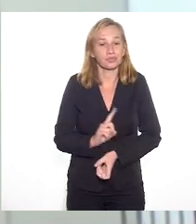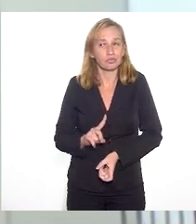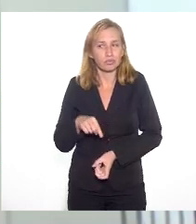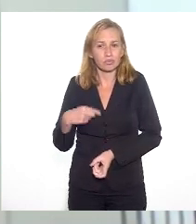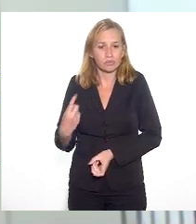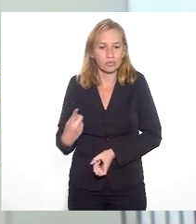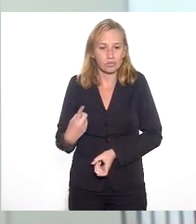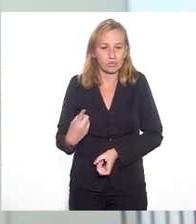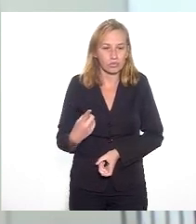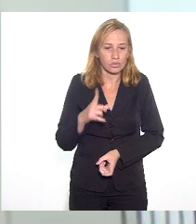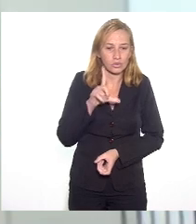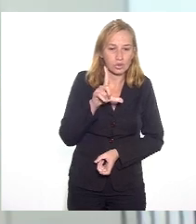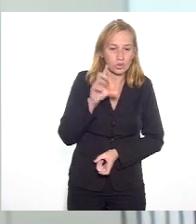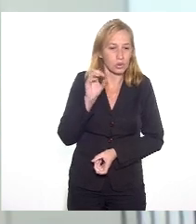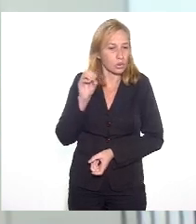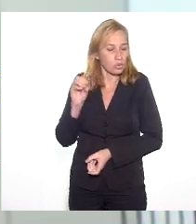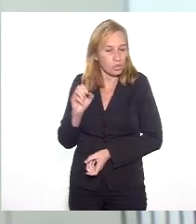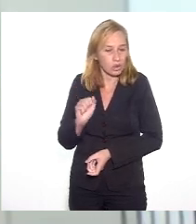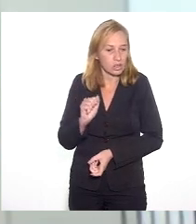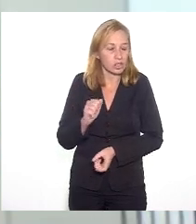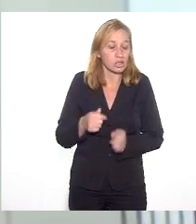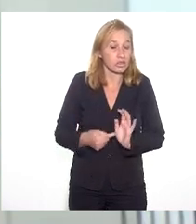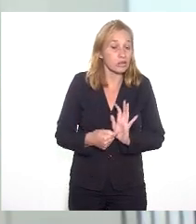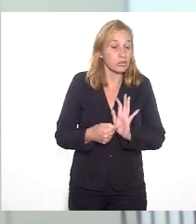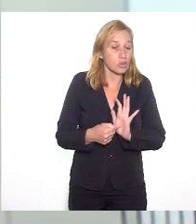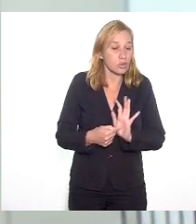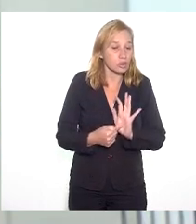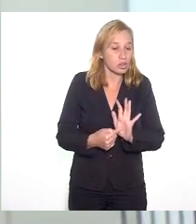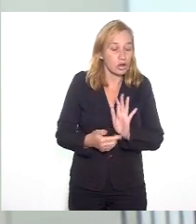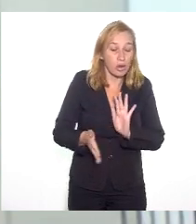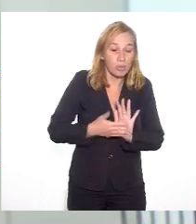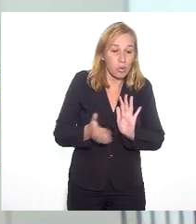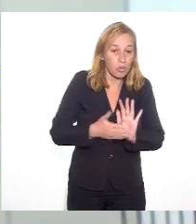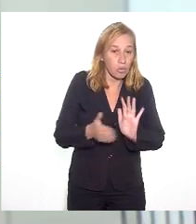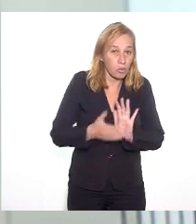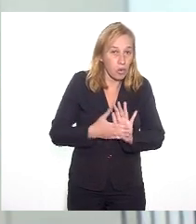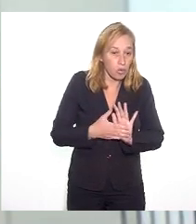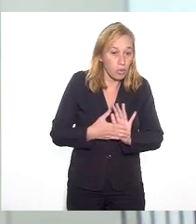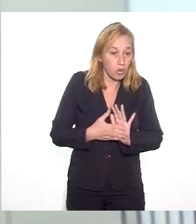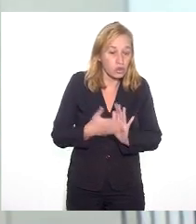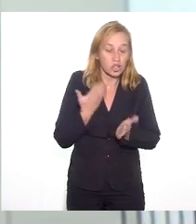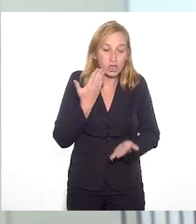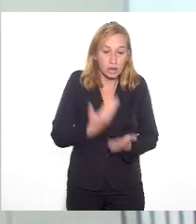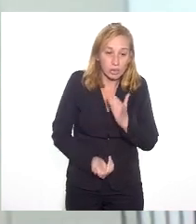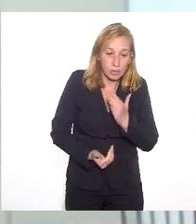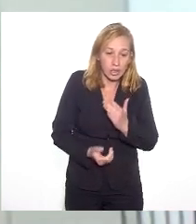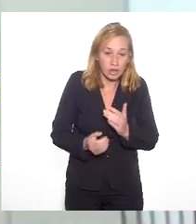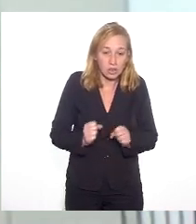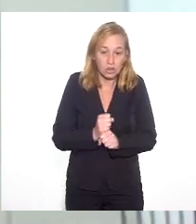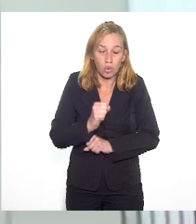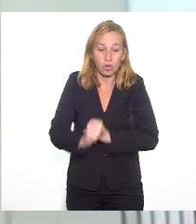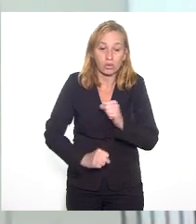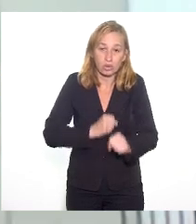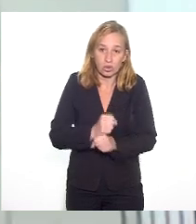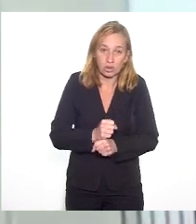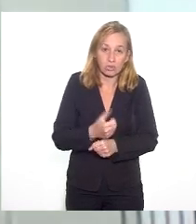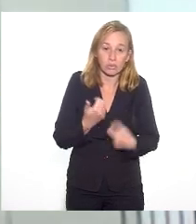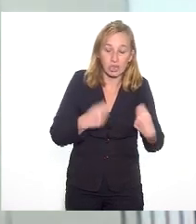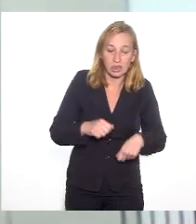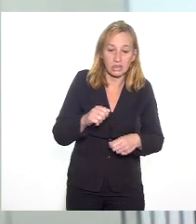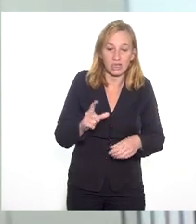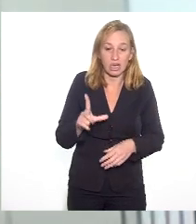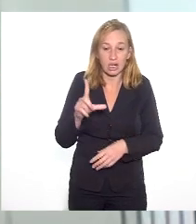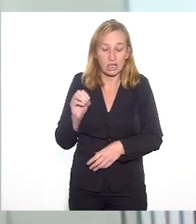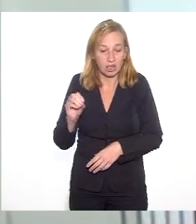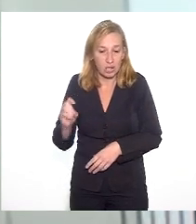próxima LOA, já constar propostas de recomposição de perdas nos próximos anos. Então, isso tem que estar na LDO. Então, uma